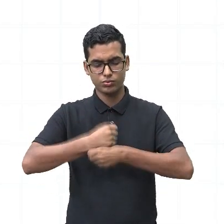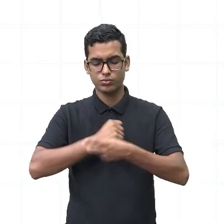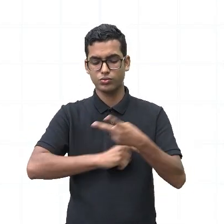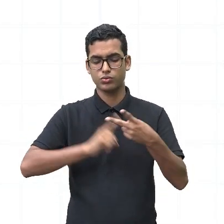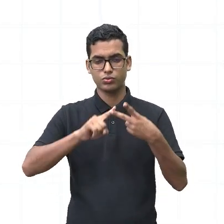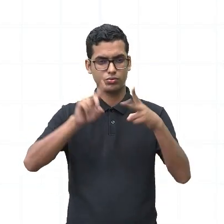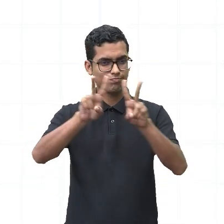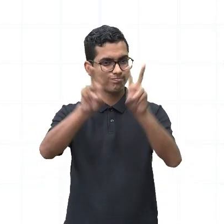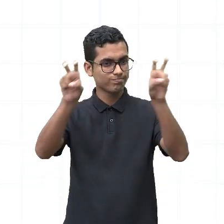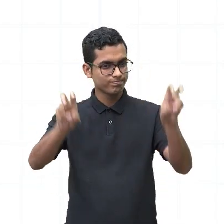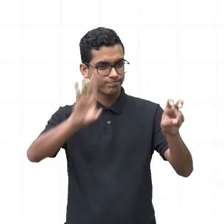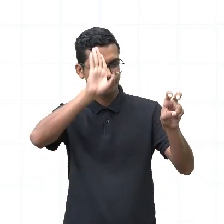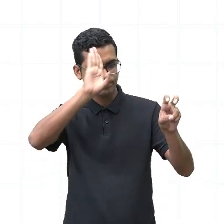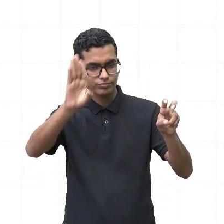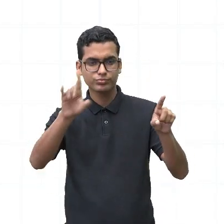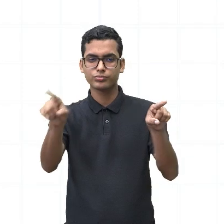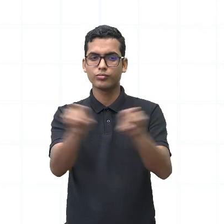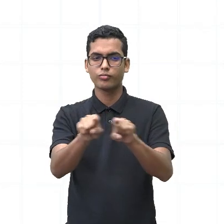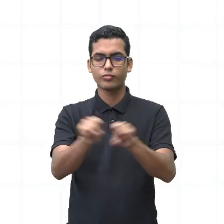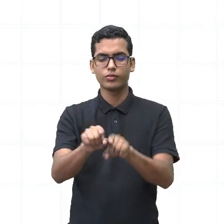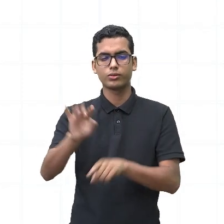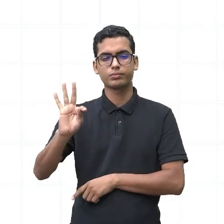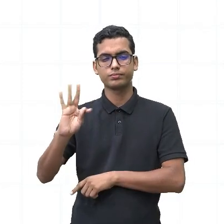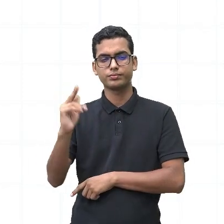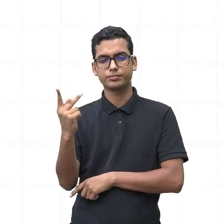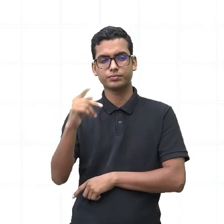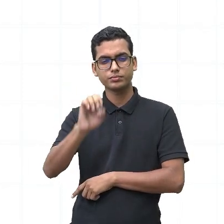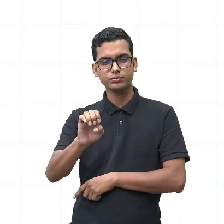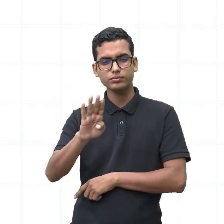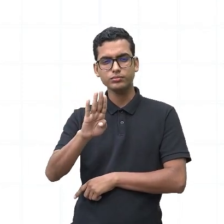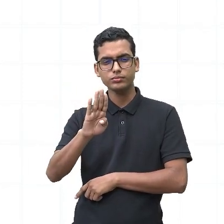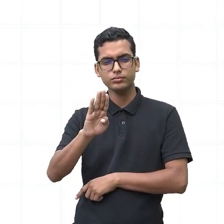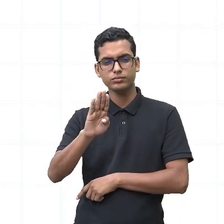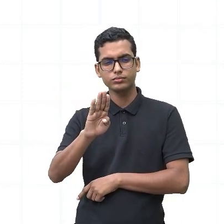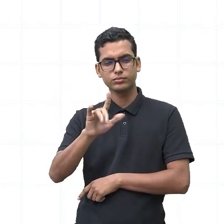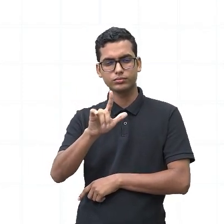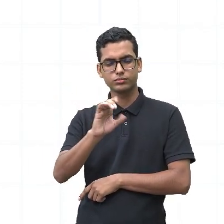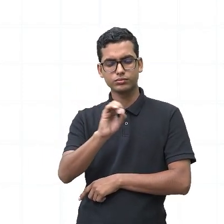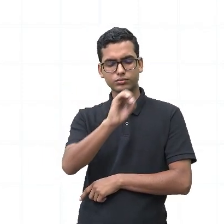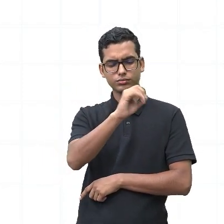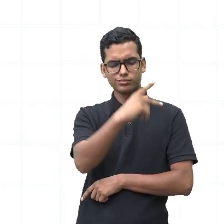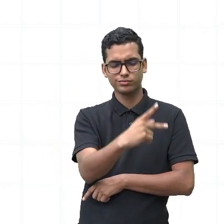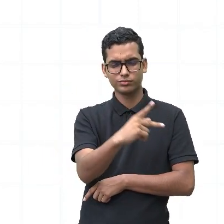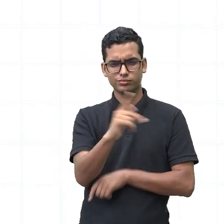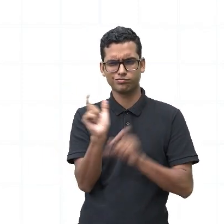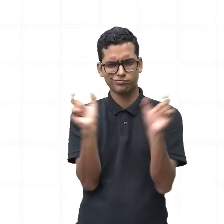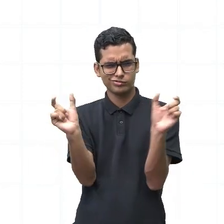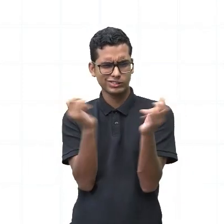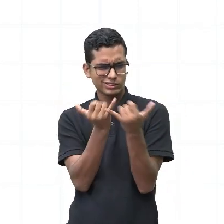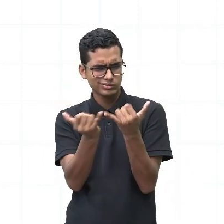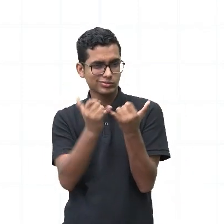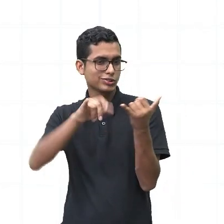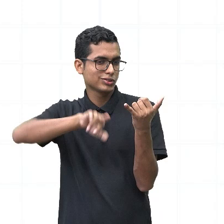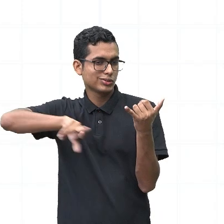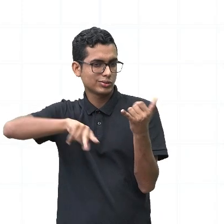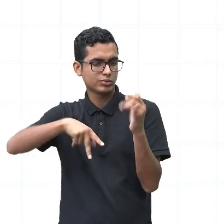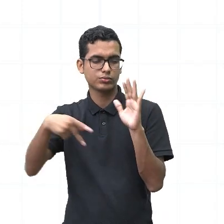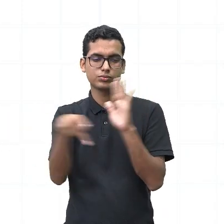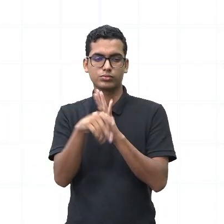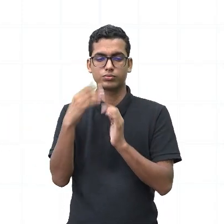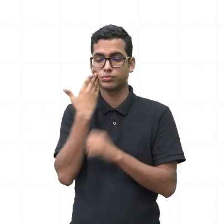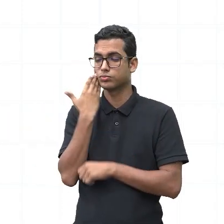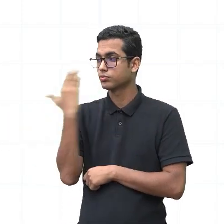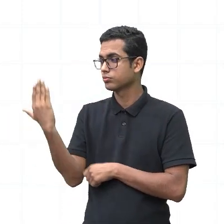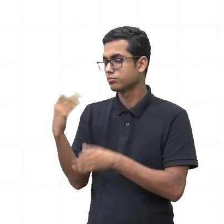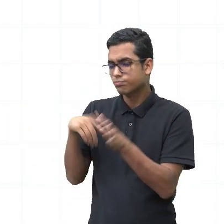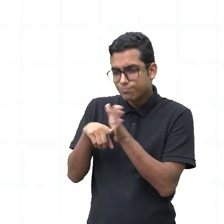bloop. Não é palavra cognata, não é palavra conhecida. E aí, o que você faz? Você vai procurar as palavras